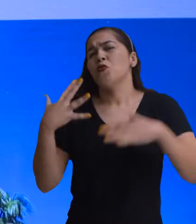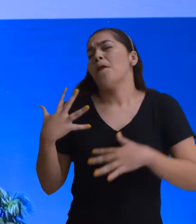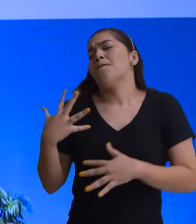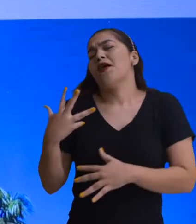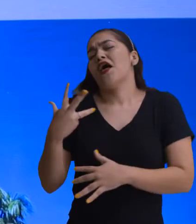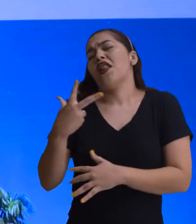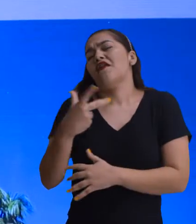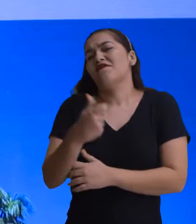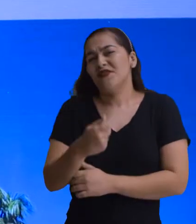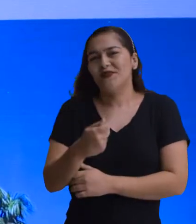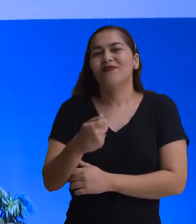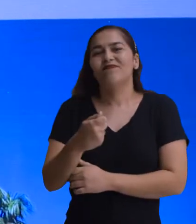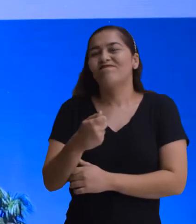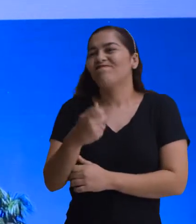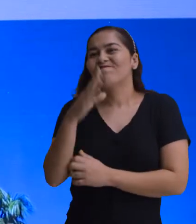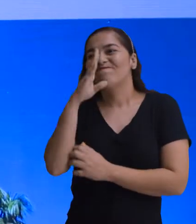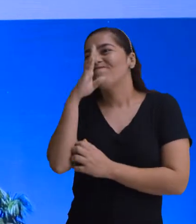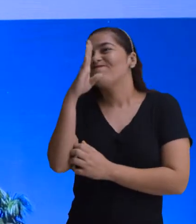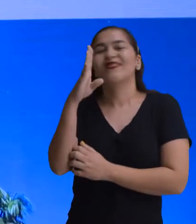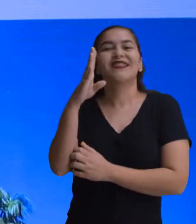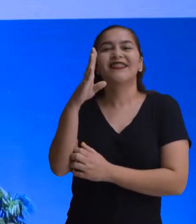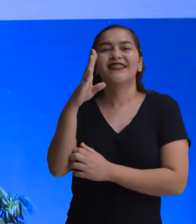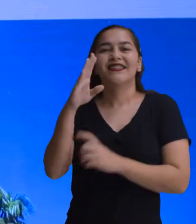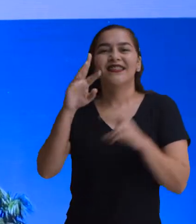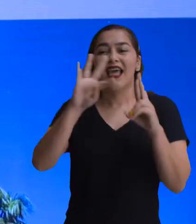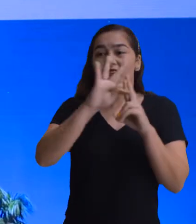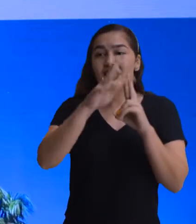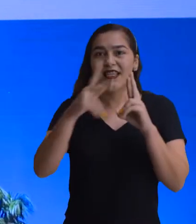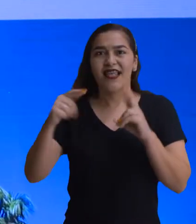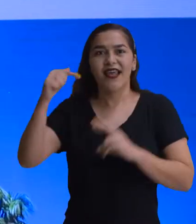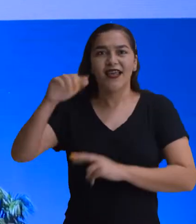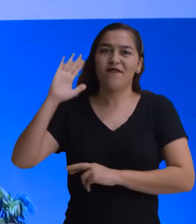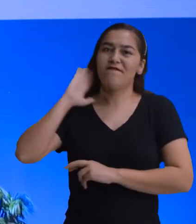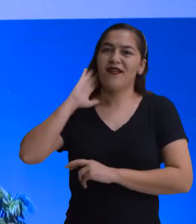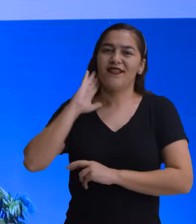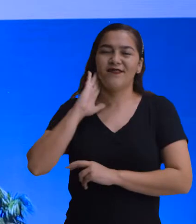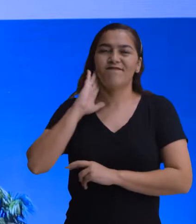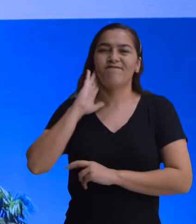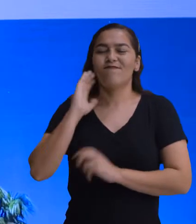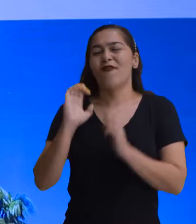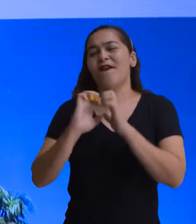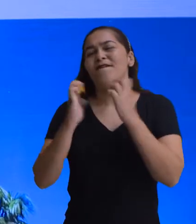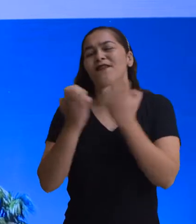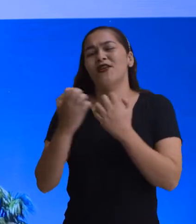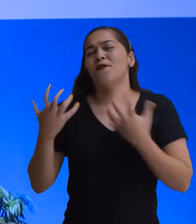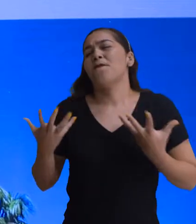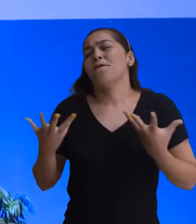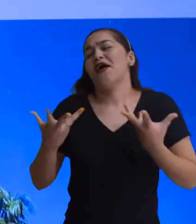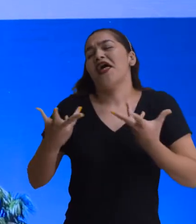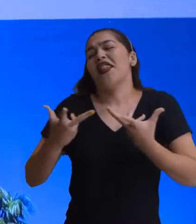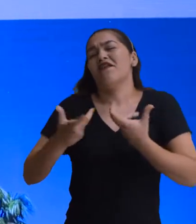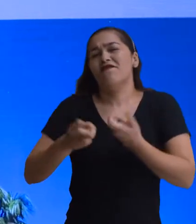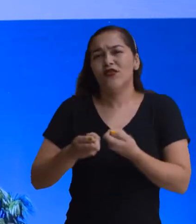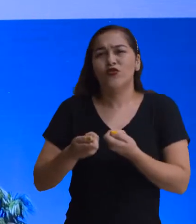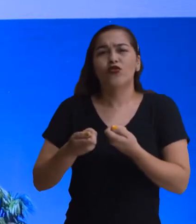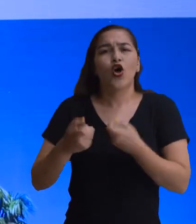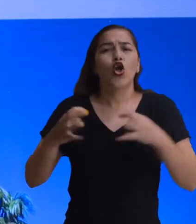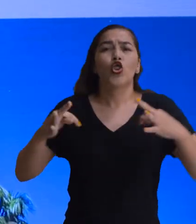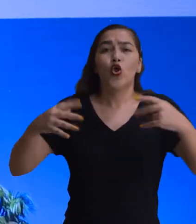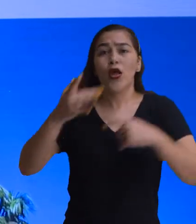evento. Foi a tônica da RedTech 2022 em Belém. Um grandioso evento, e